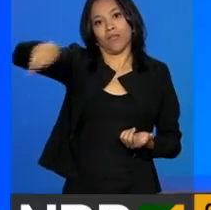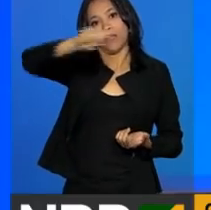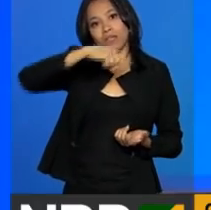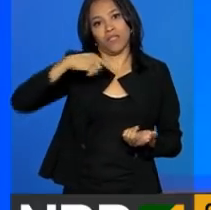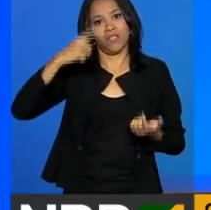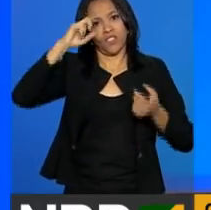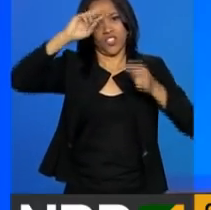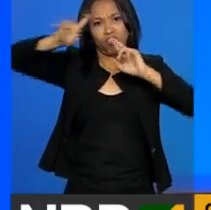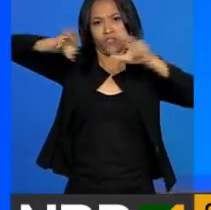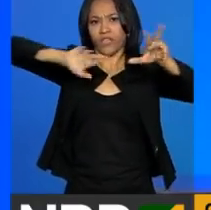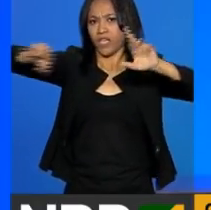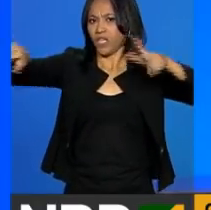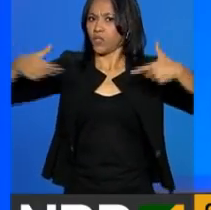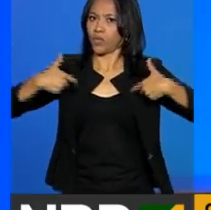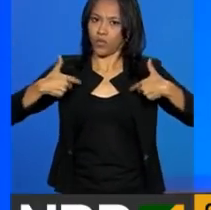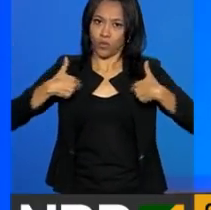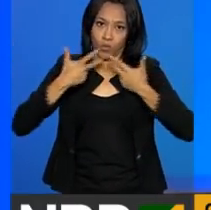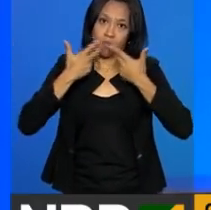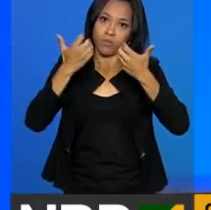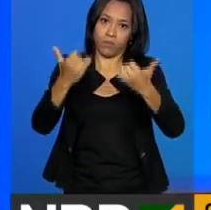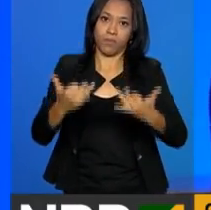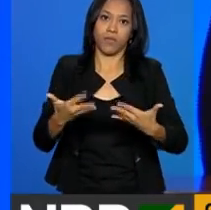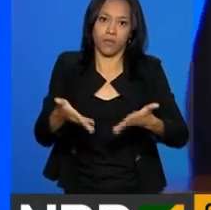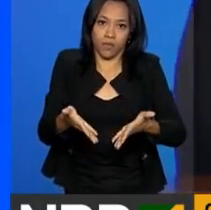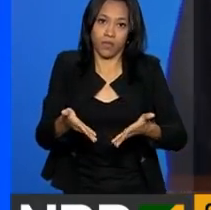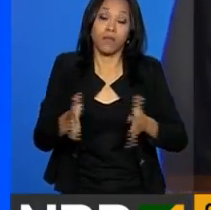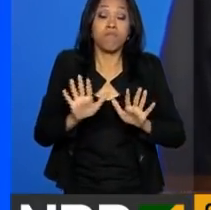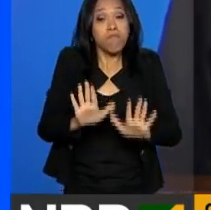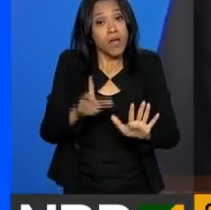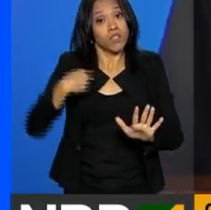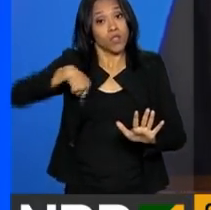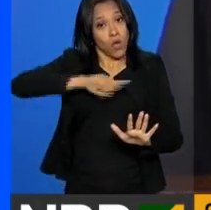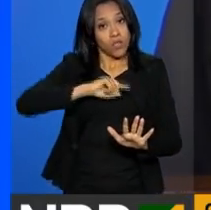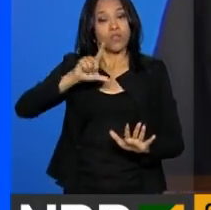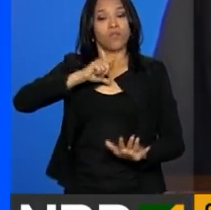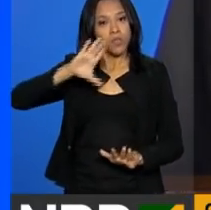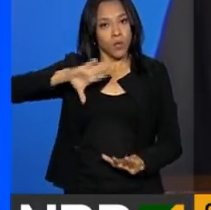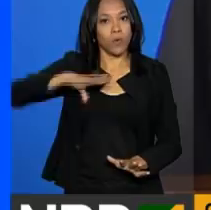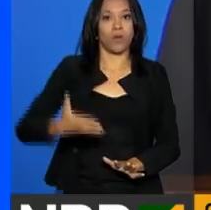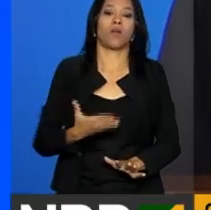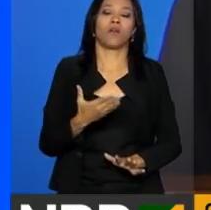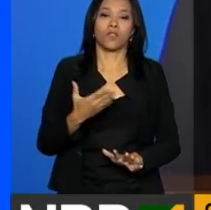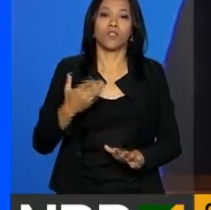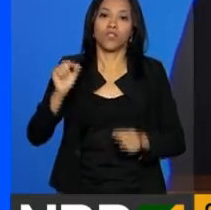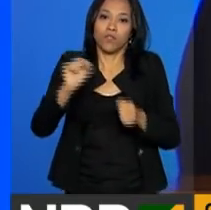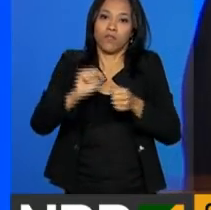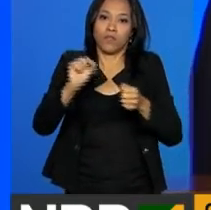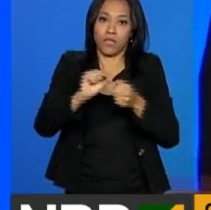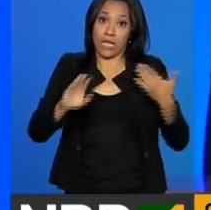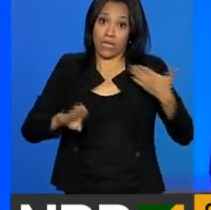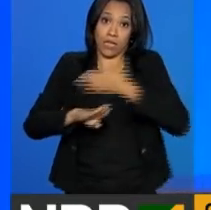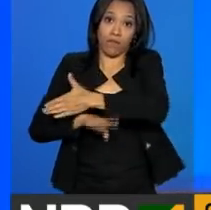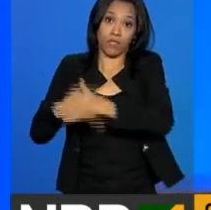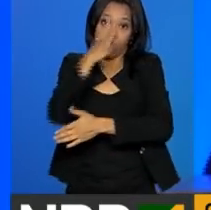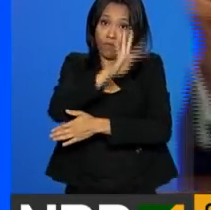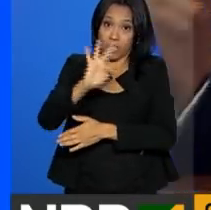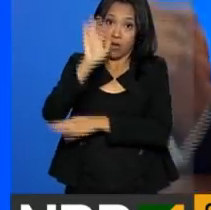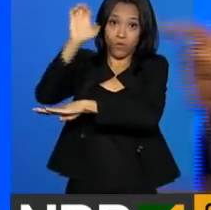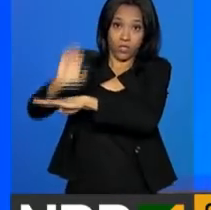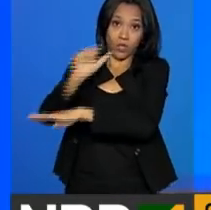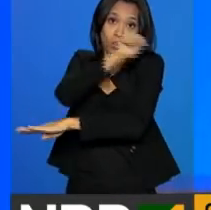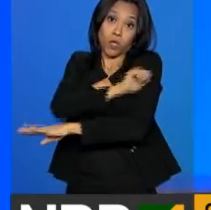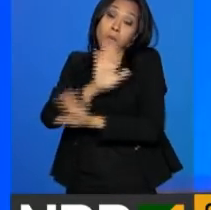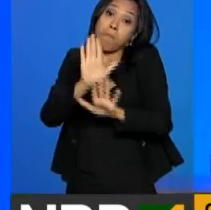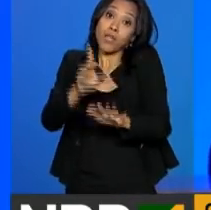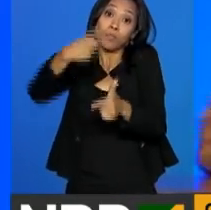pouco diversa disso estou estou dizendo mas nós ousamos fazer essa intervenção lá no rio de janeiro mas como o problema